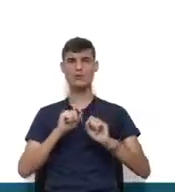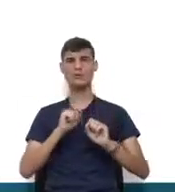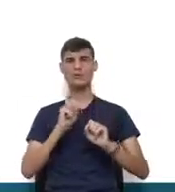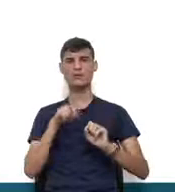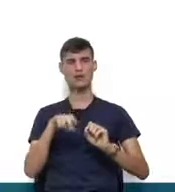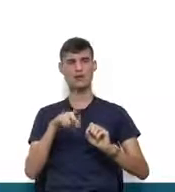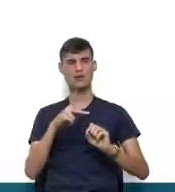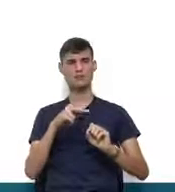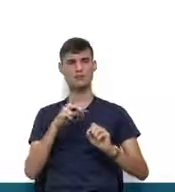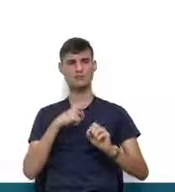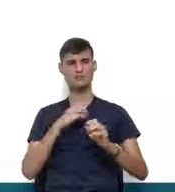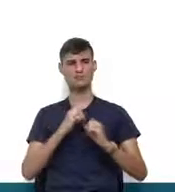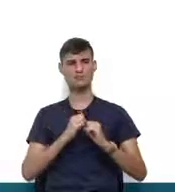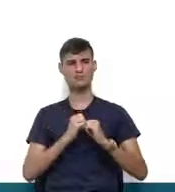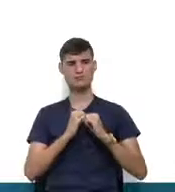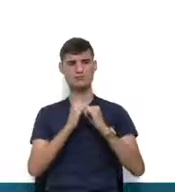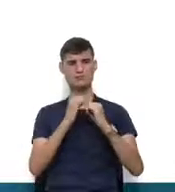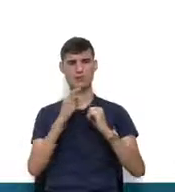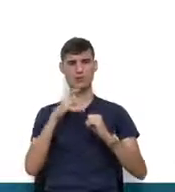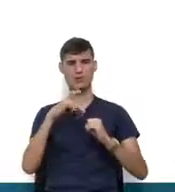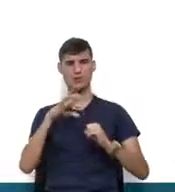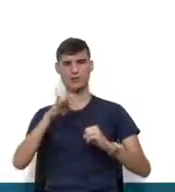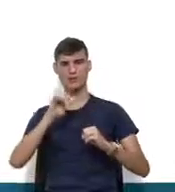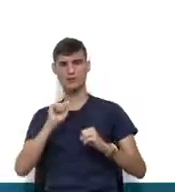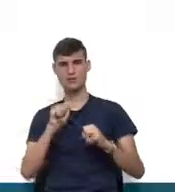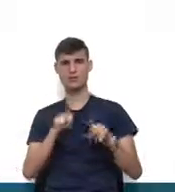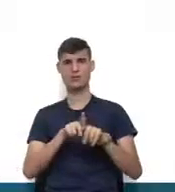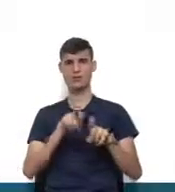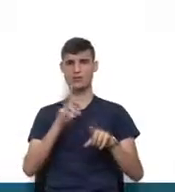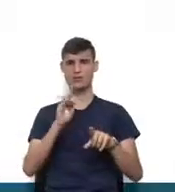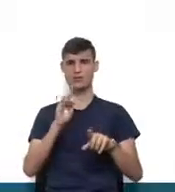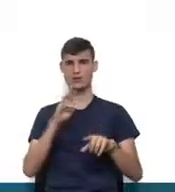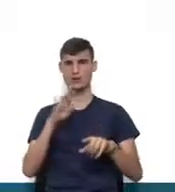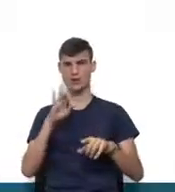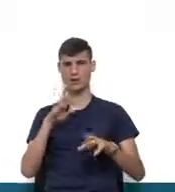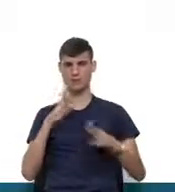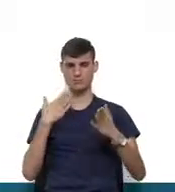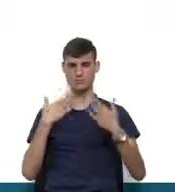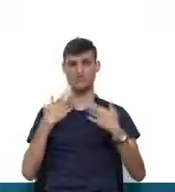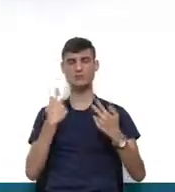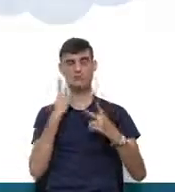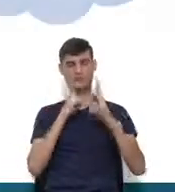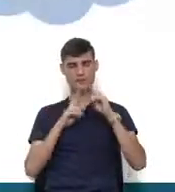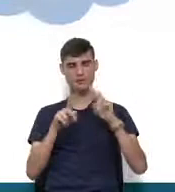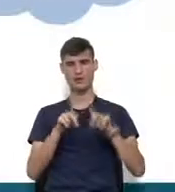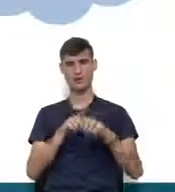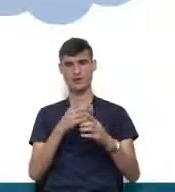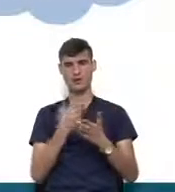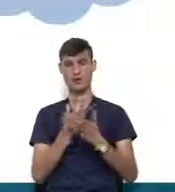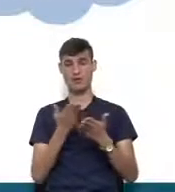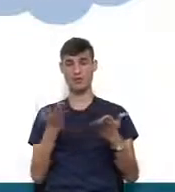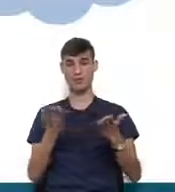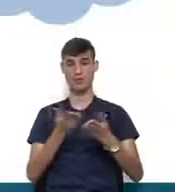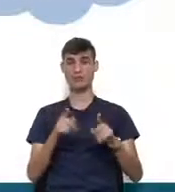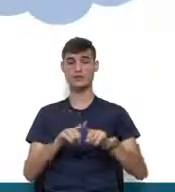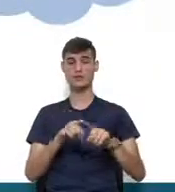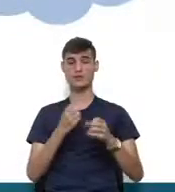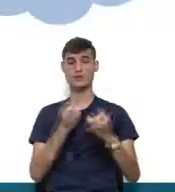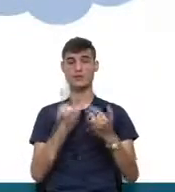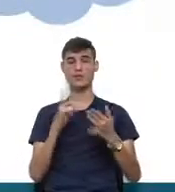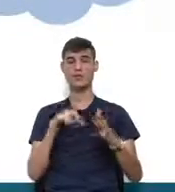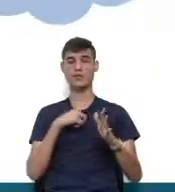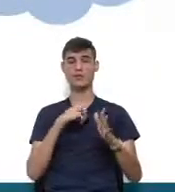as séries de potências, o que são, né, as séries de Fourier. Tudo isso nós vamos ver na aula e qual